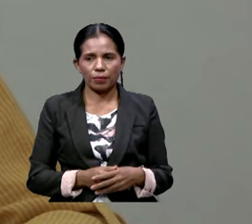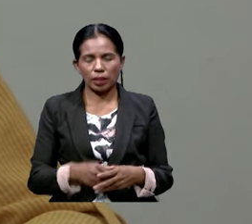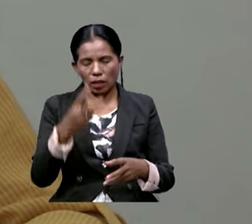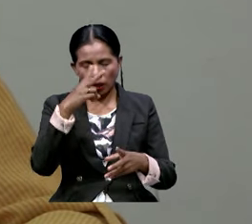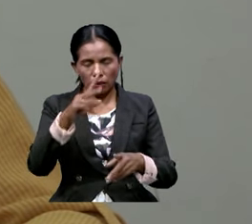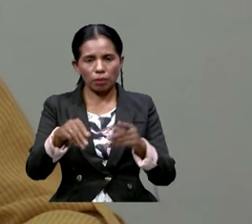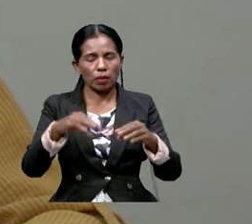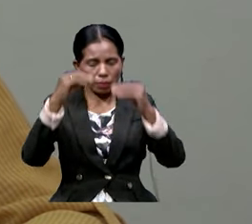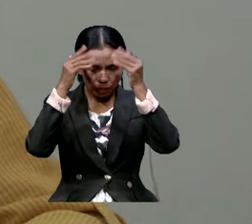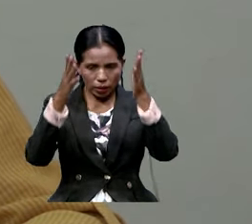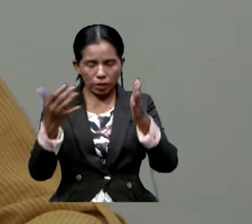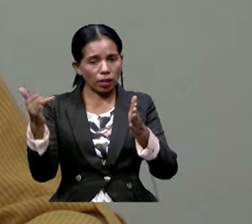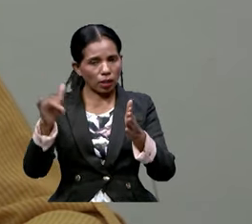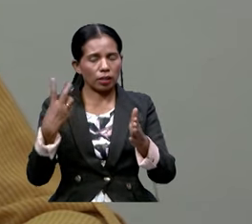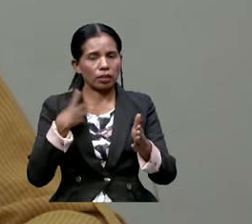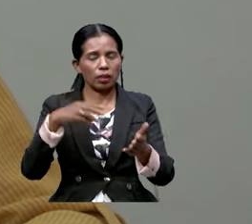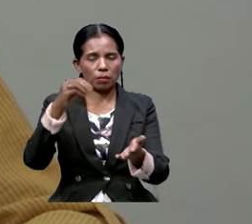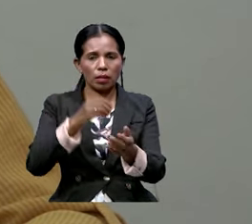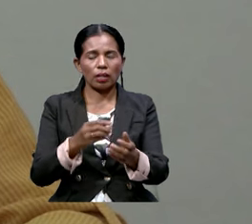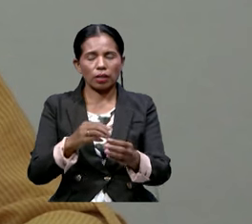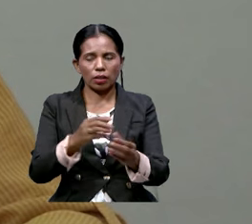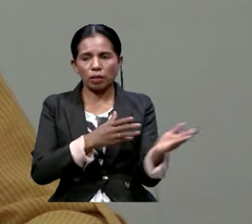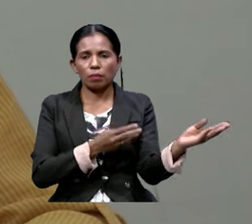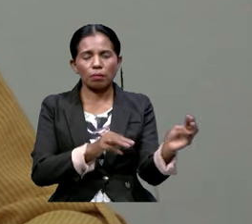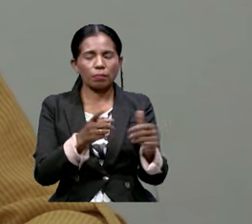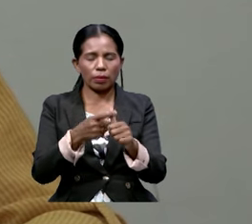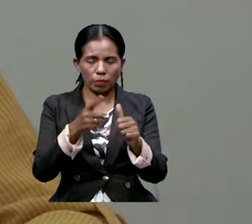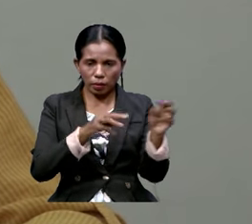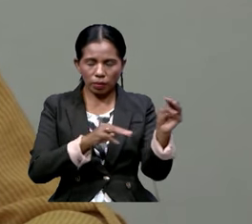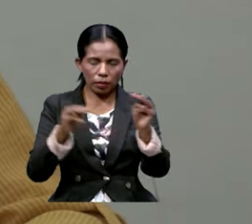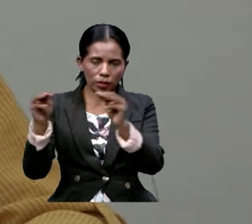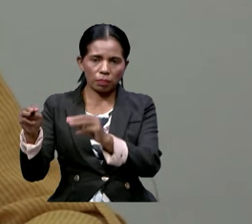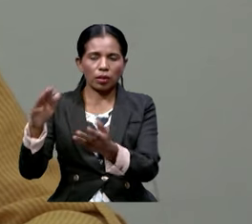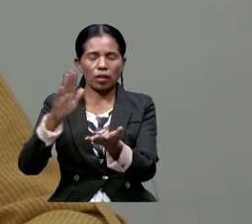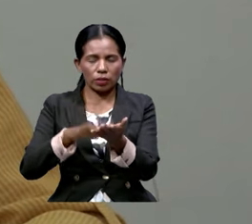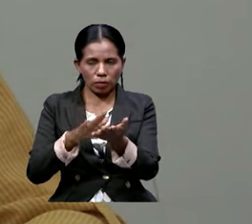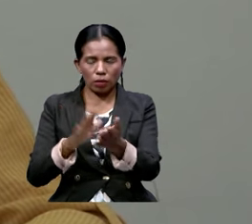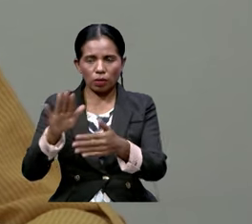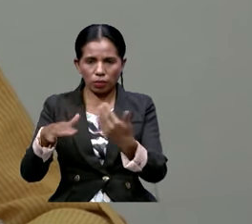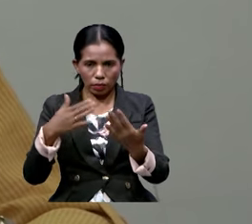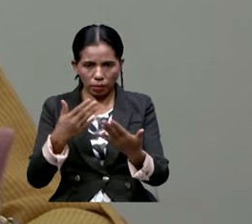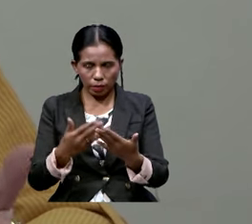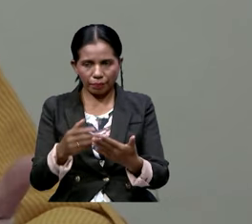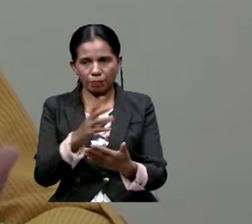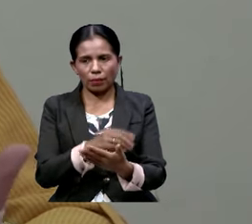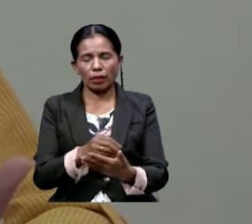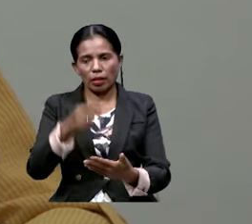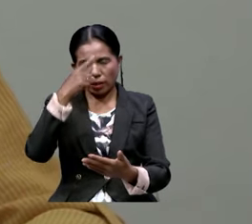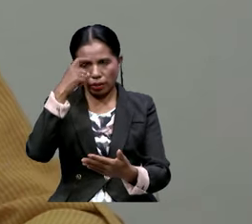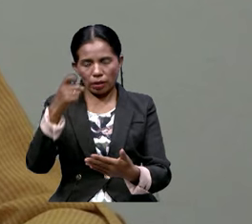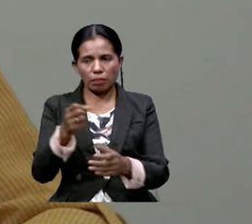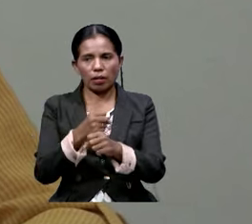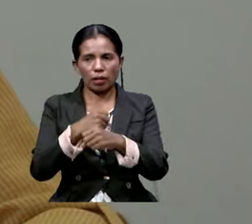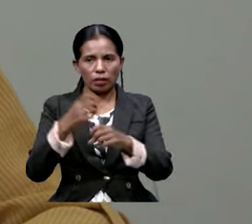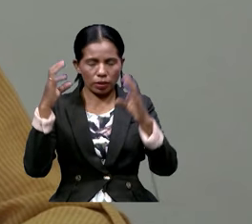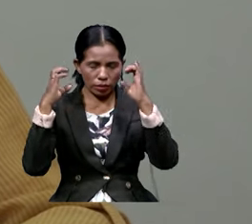né? Para a tu bele preenche o look Bahia, escola servente. Também da Nemaca, sei exercício de Nessei